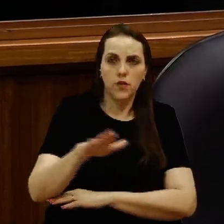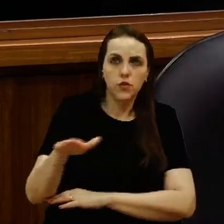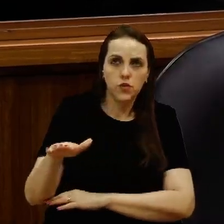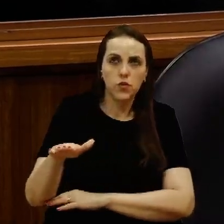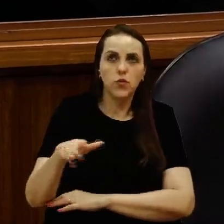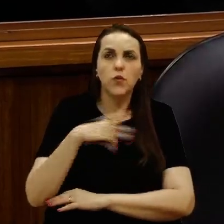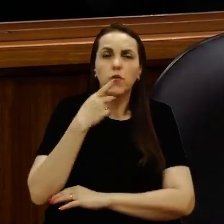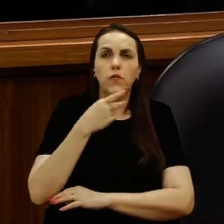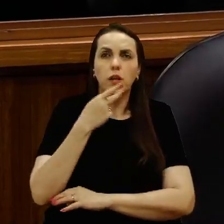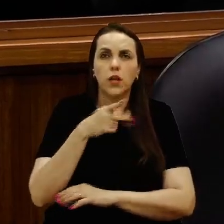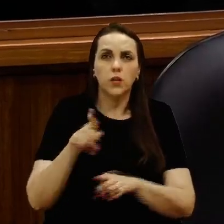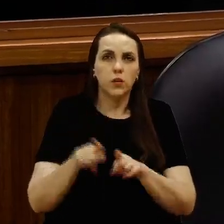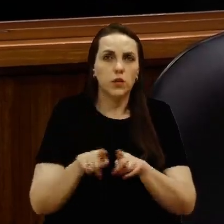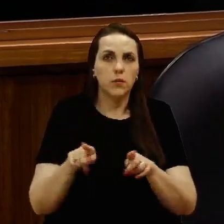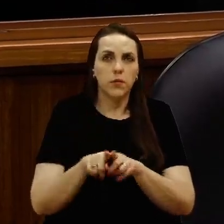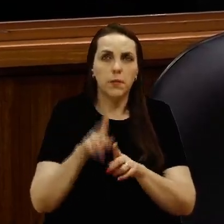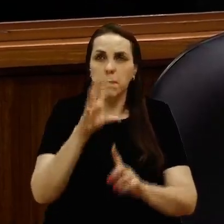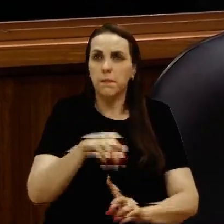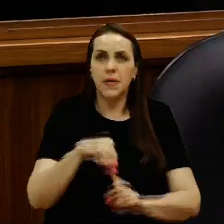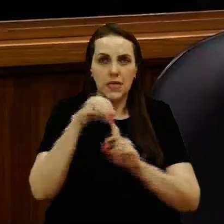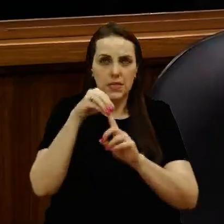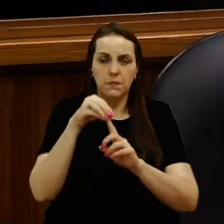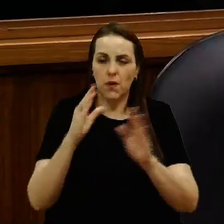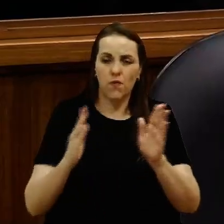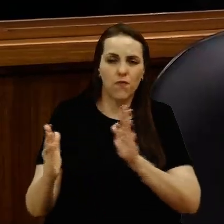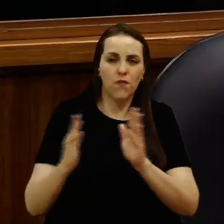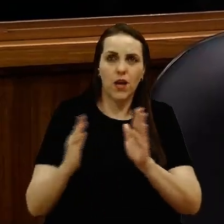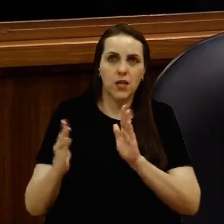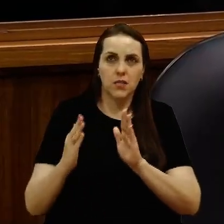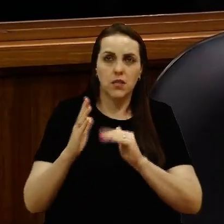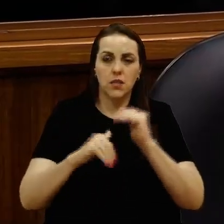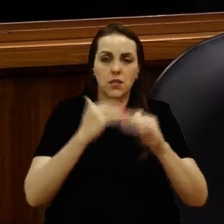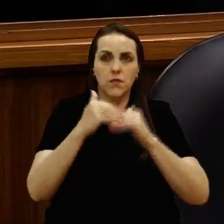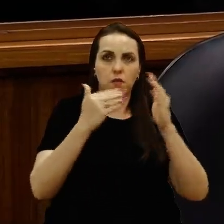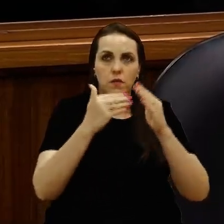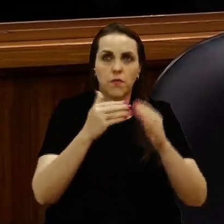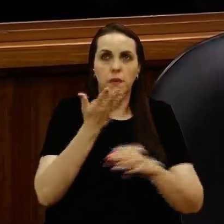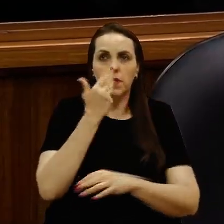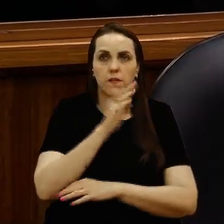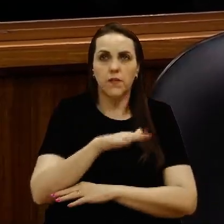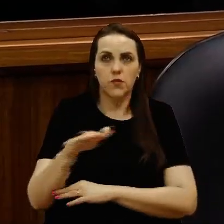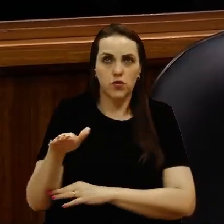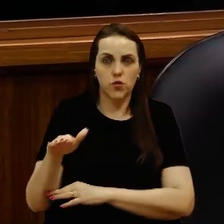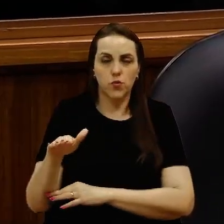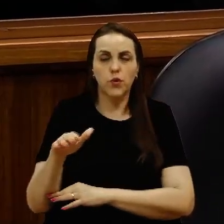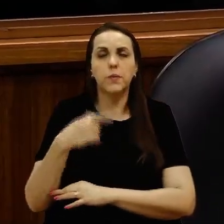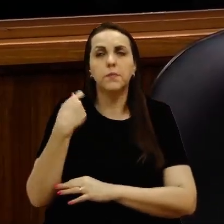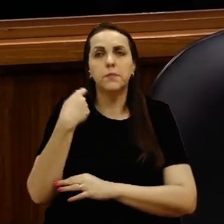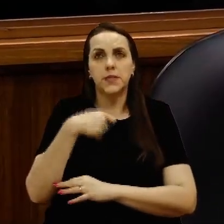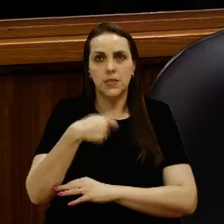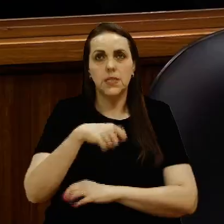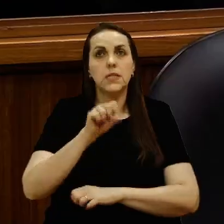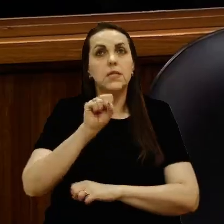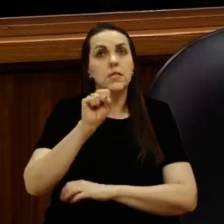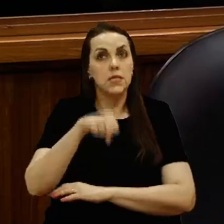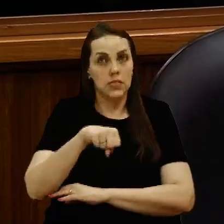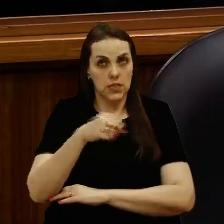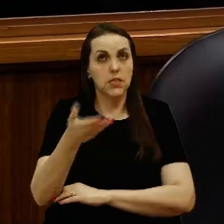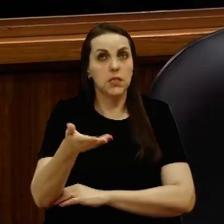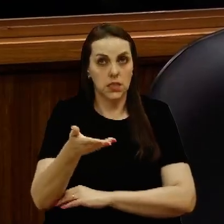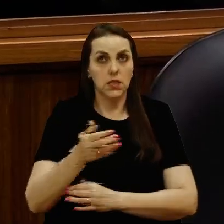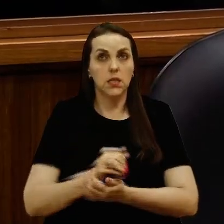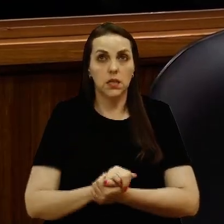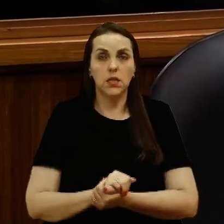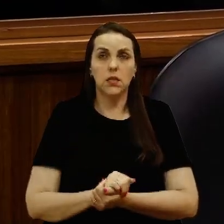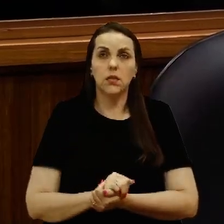da principal etapa do desenvolvimento infantil. Então, a gente precisa, sim, ter um olhar muito atento para as nossas